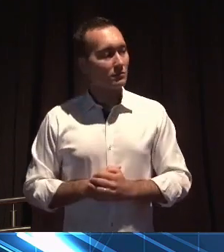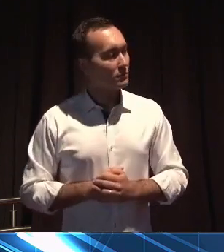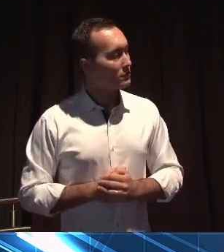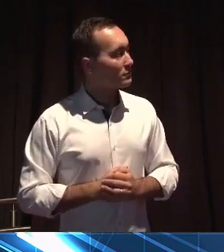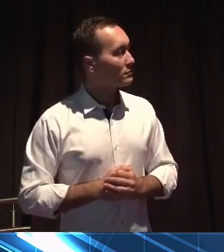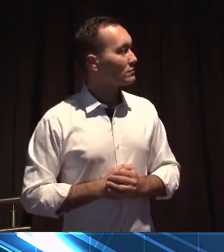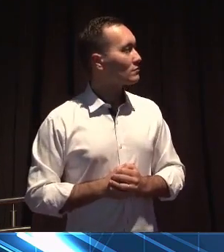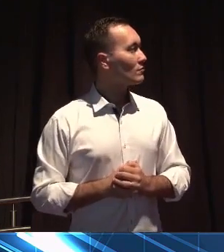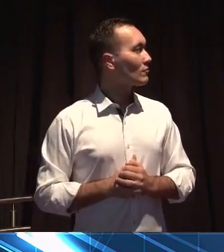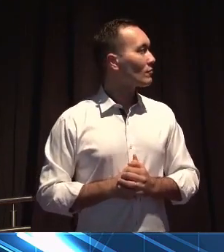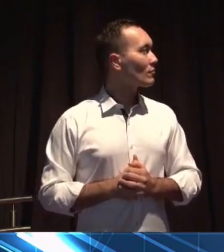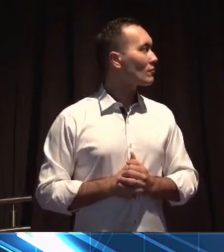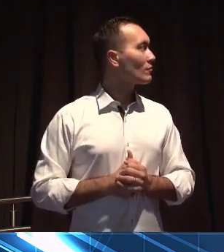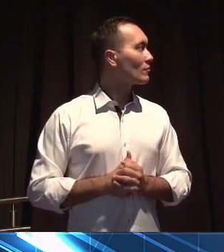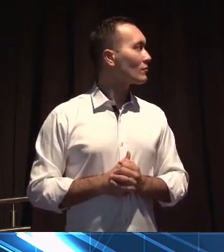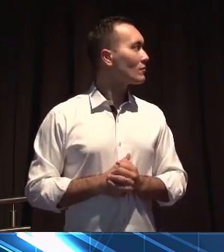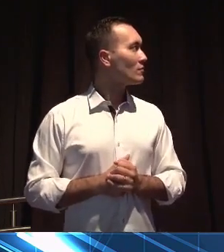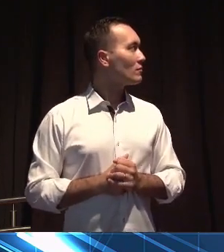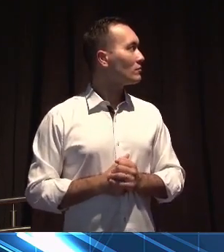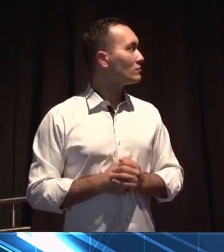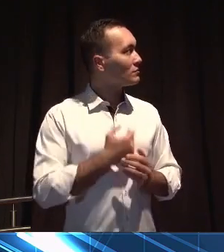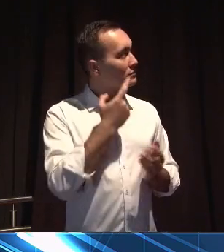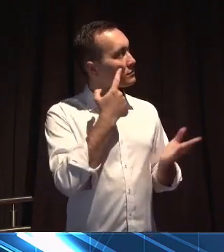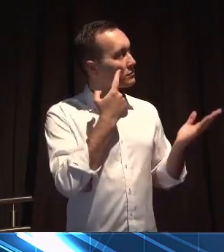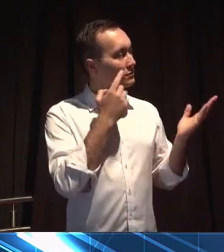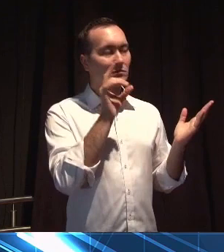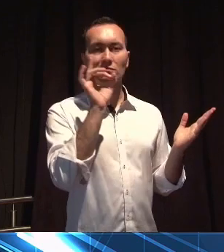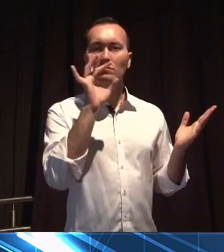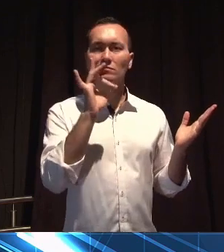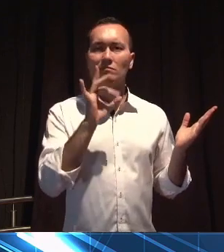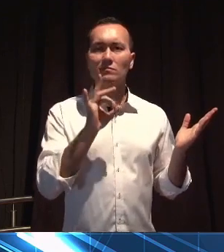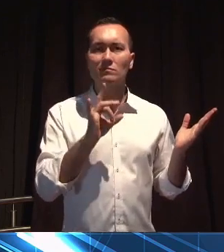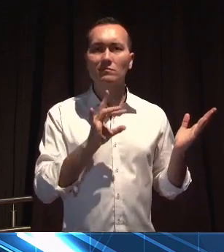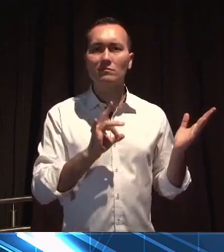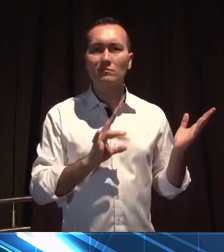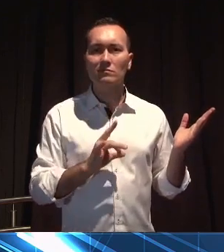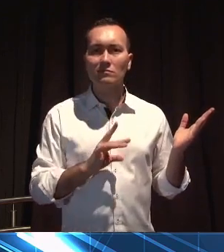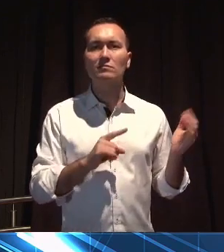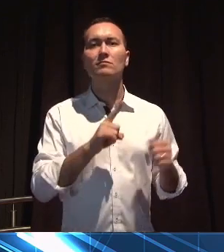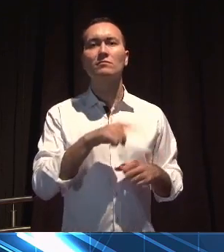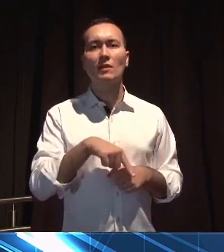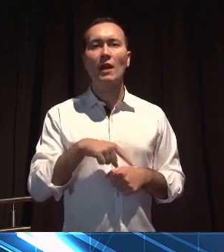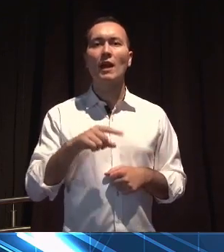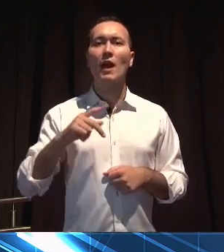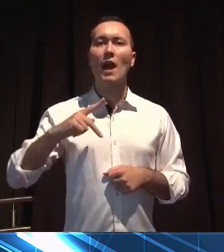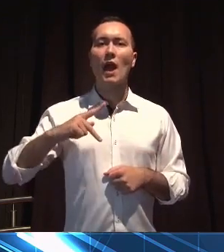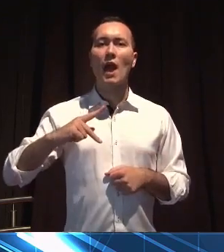PC provável JPA é um plugin service container do servlet